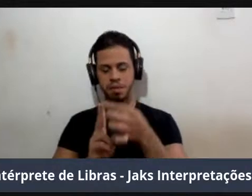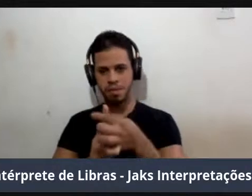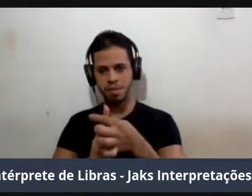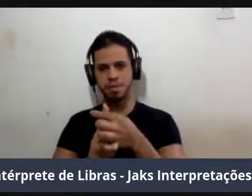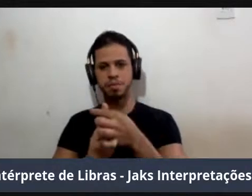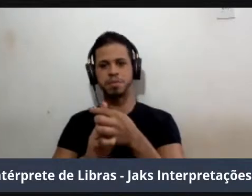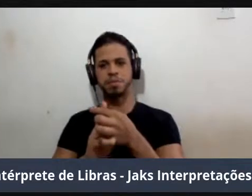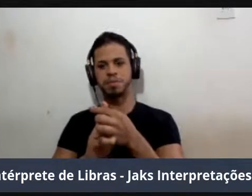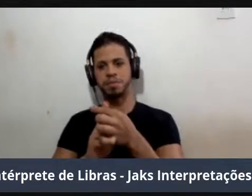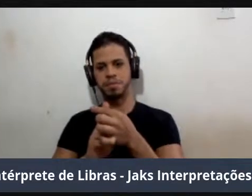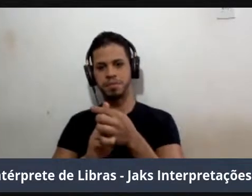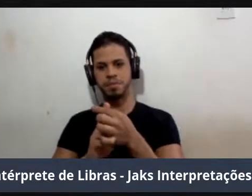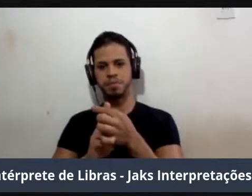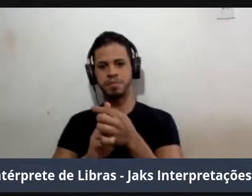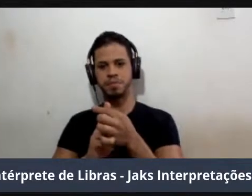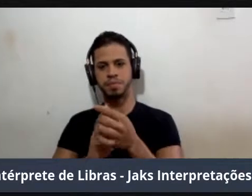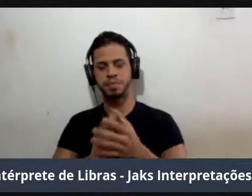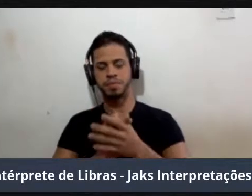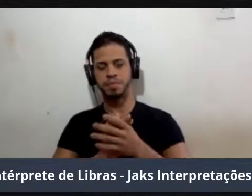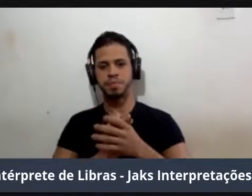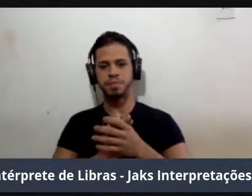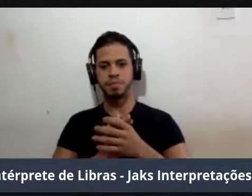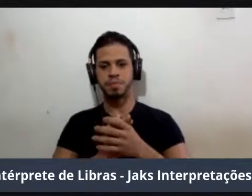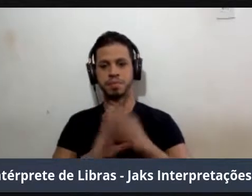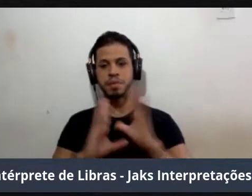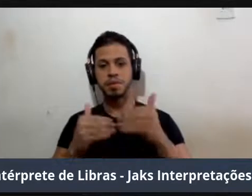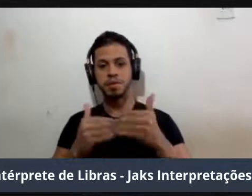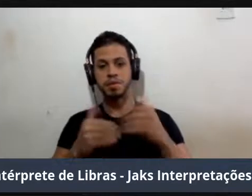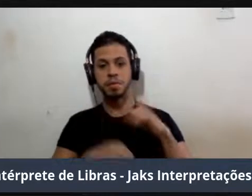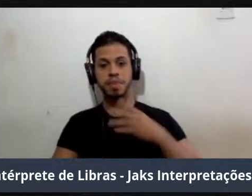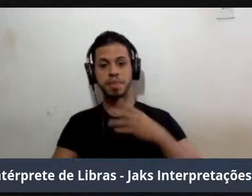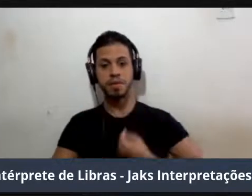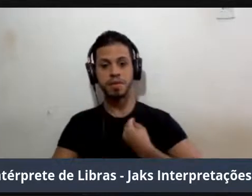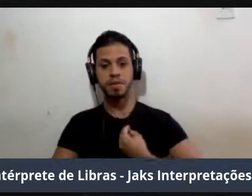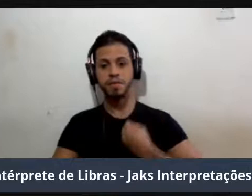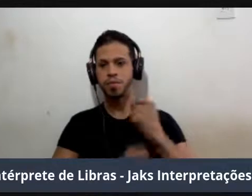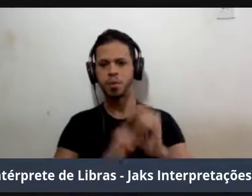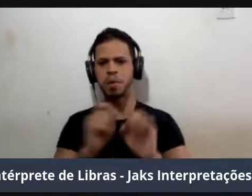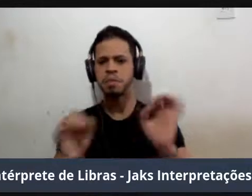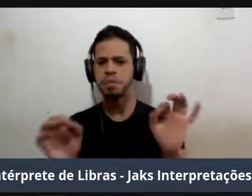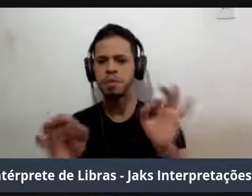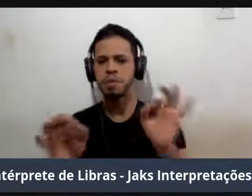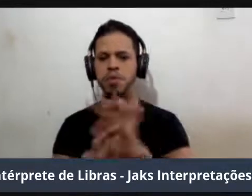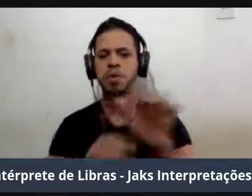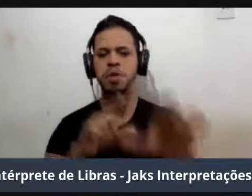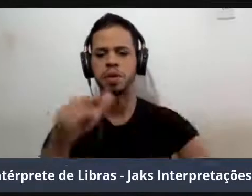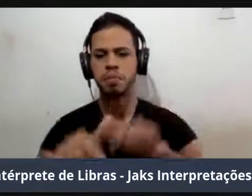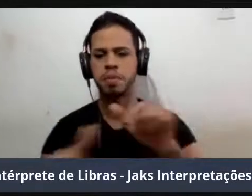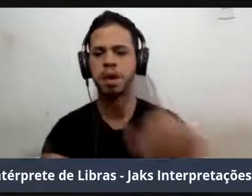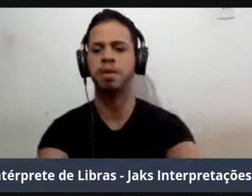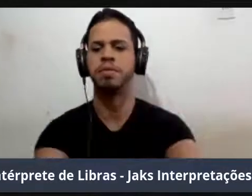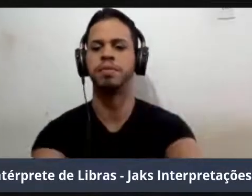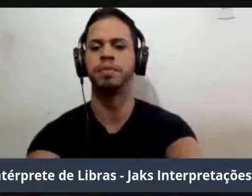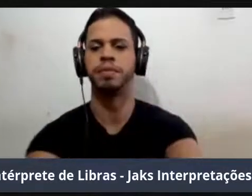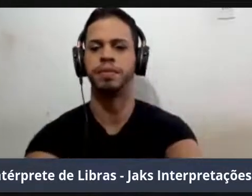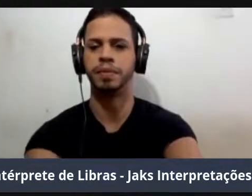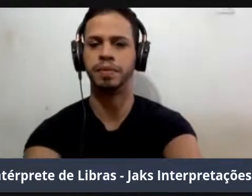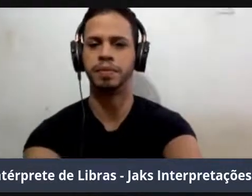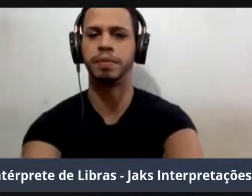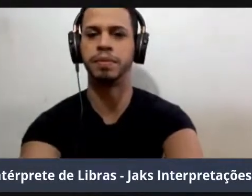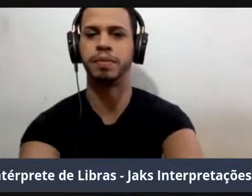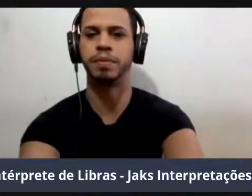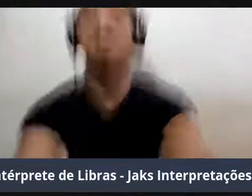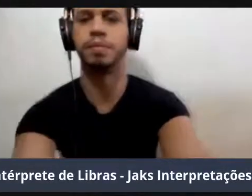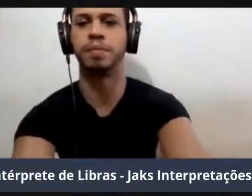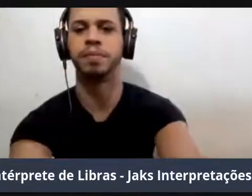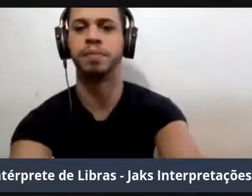essa ONG teve que terminou o trabalho dela e voltou. E sempre